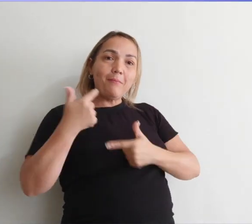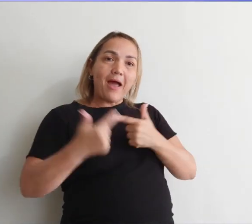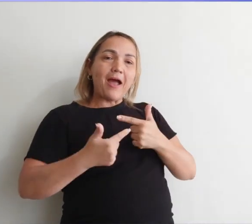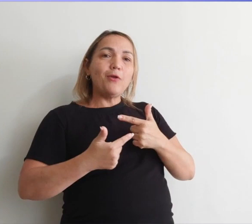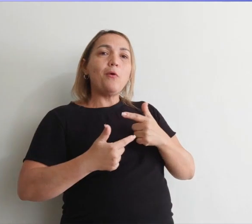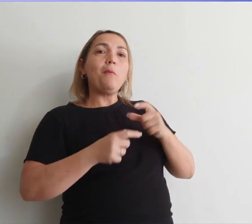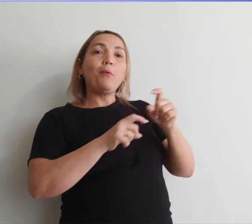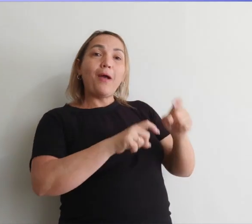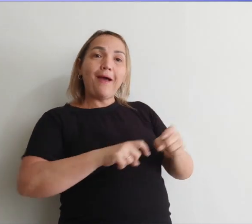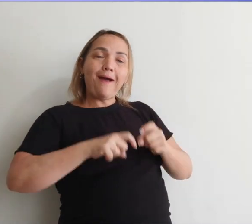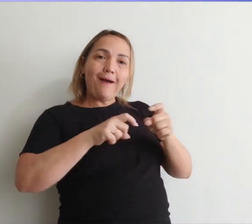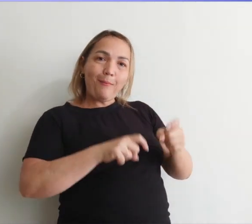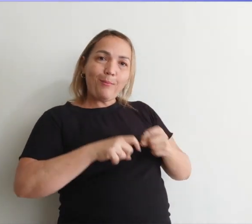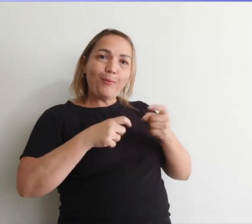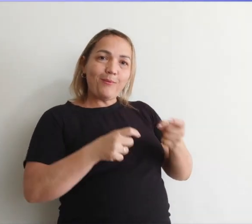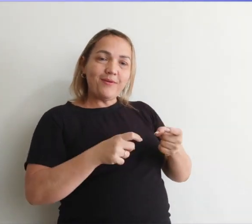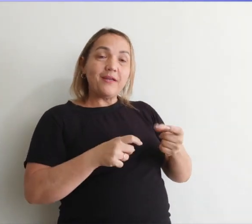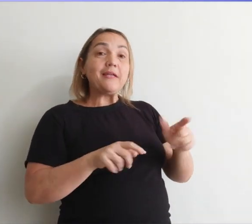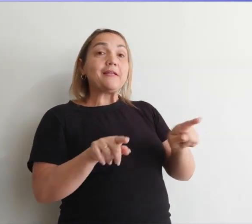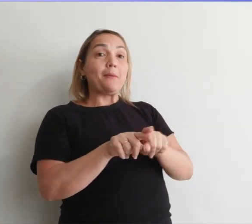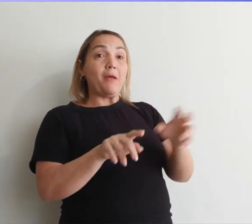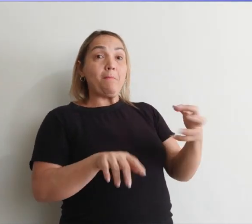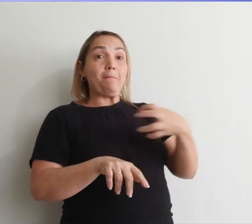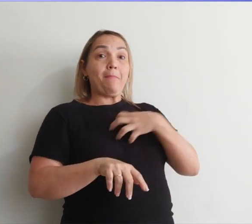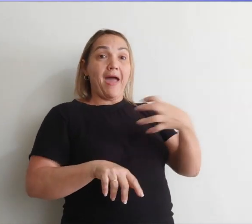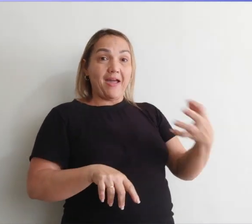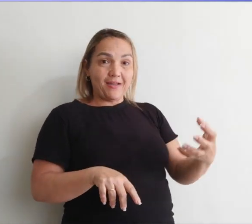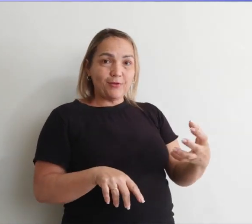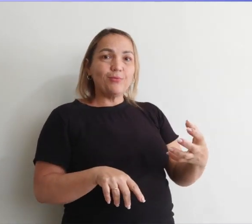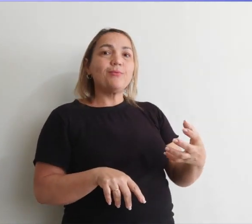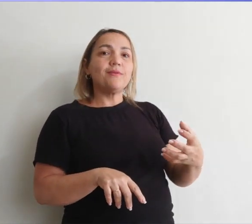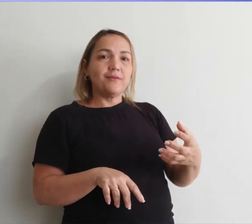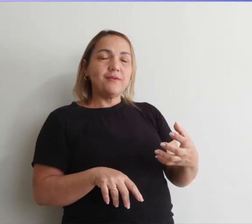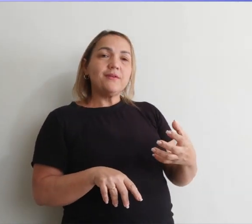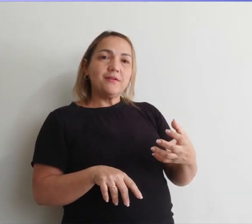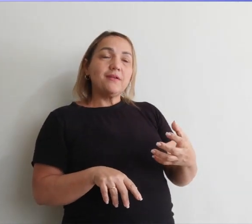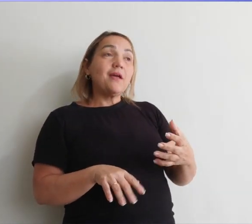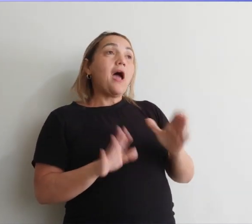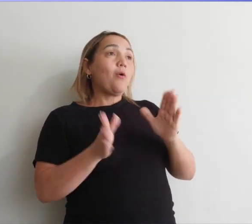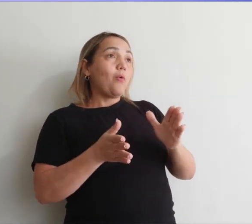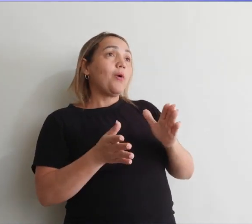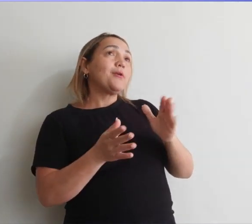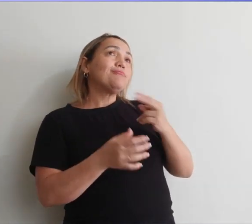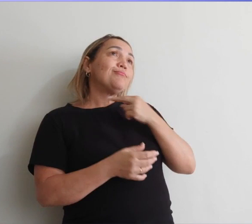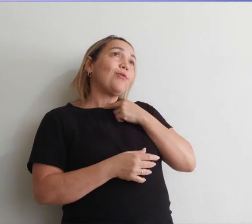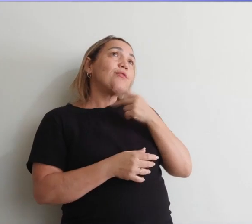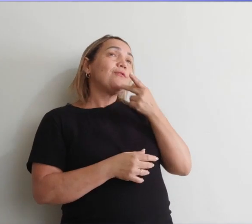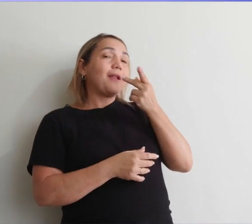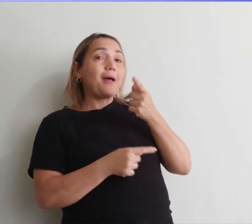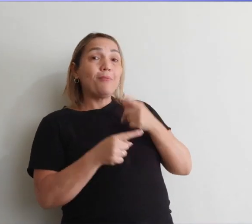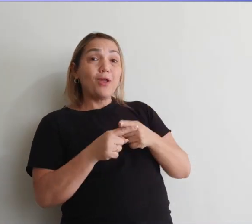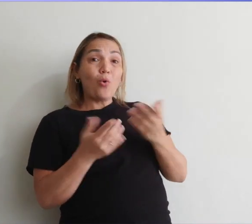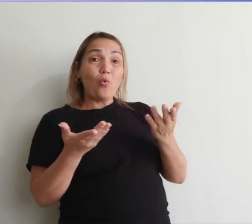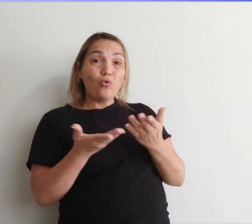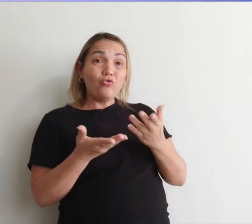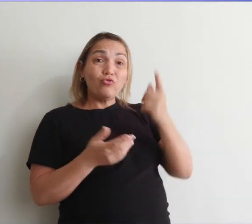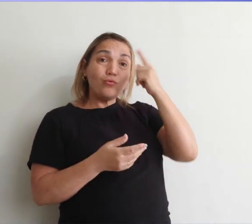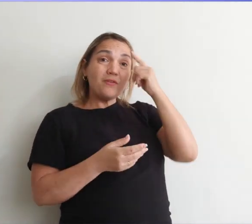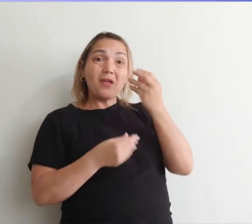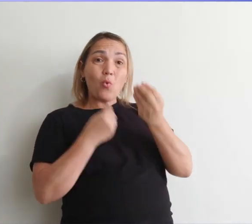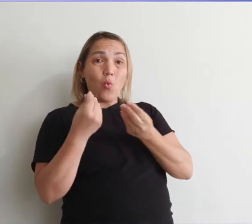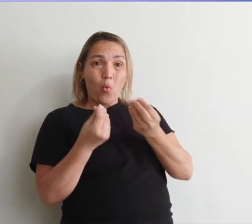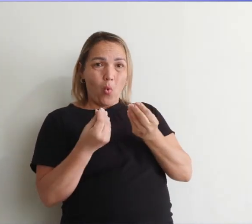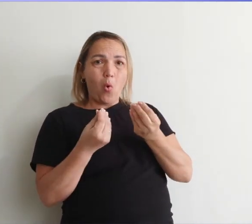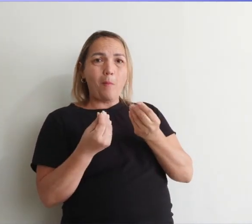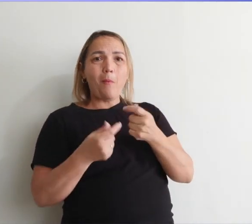campo, né, de impactos, era uma questão... Agora, eu não posso falar, porque eu não sei no mercado hoje em dia, como é a questão